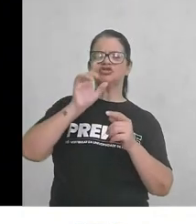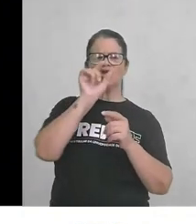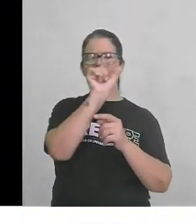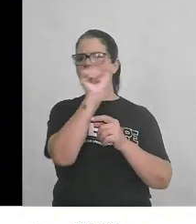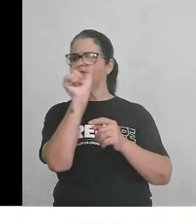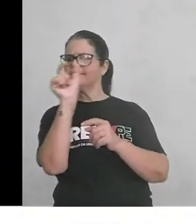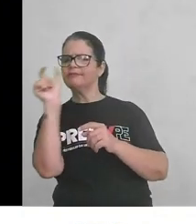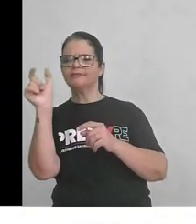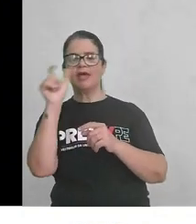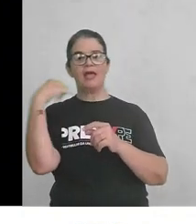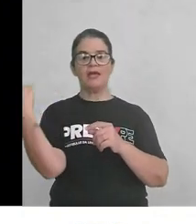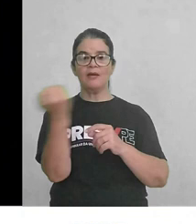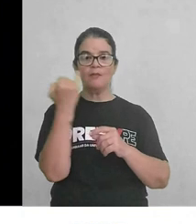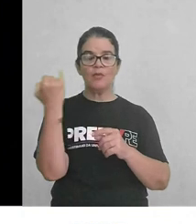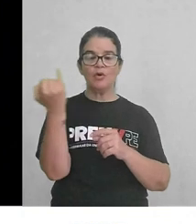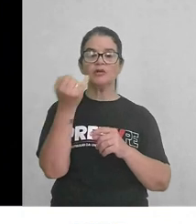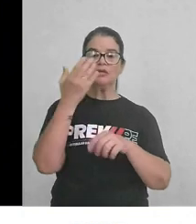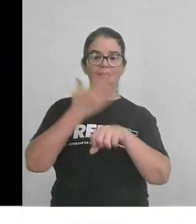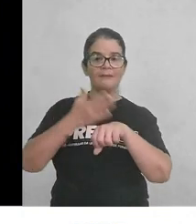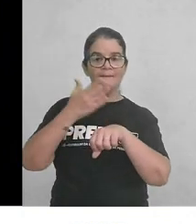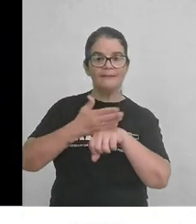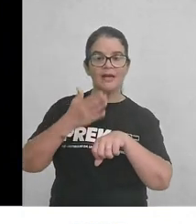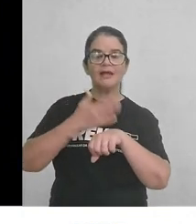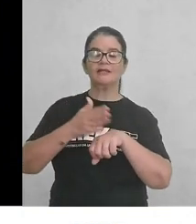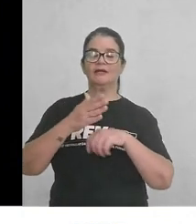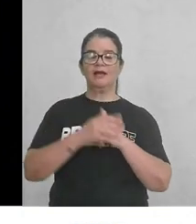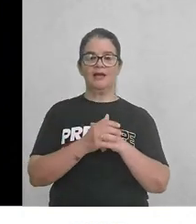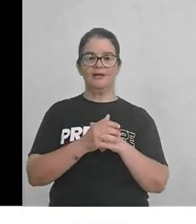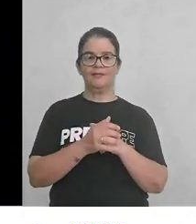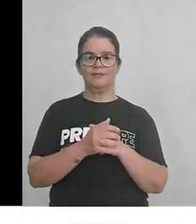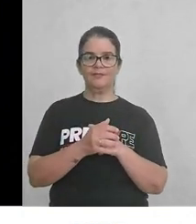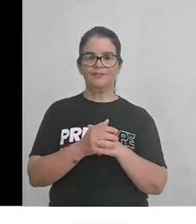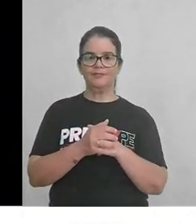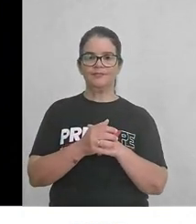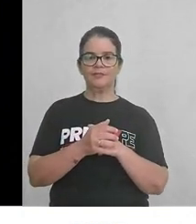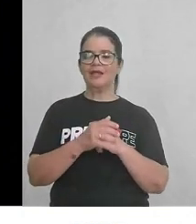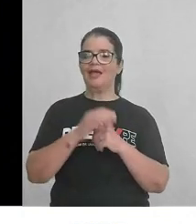e essas técnicas dentro do texto, tá?